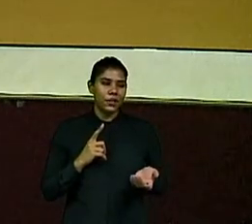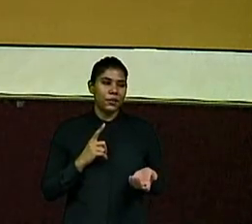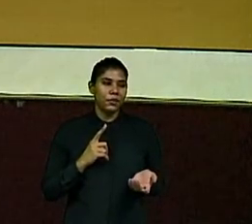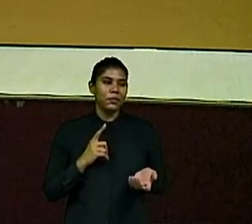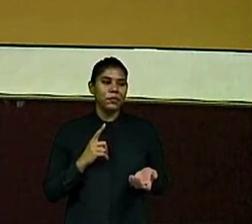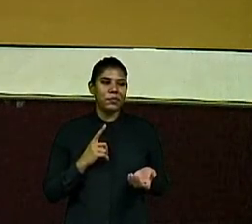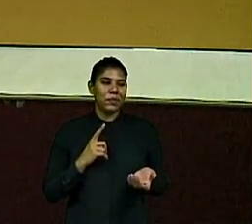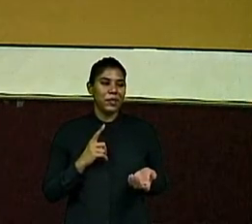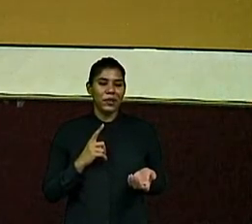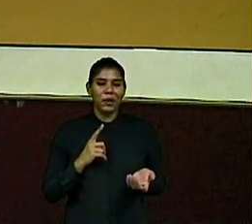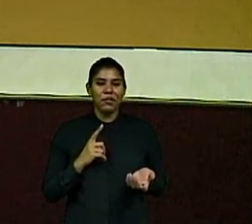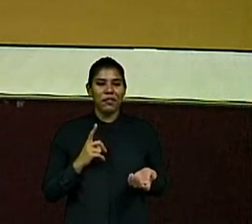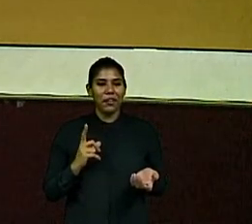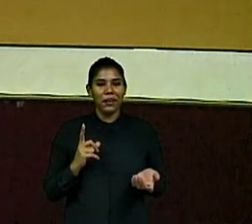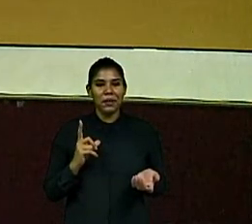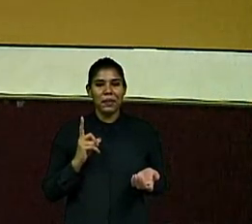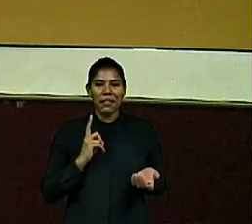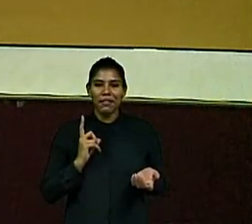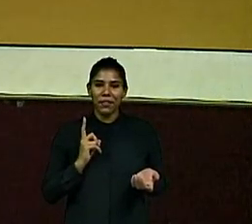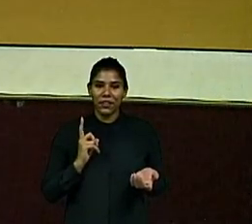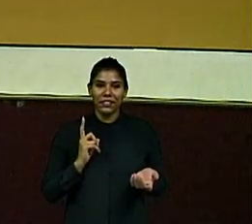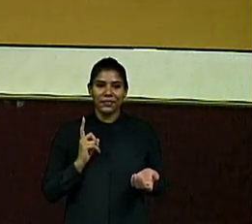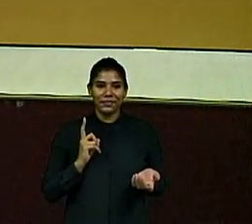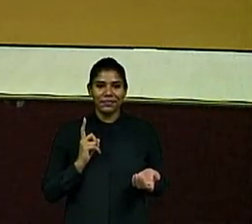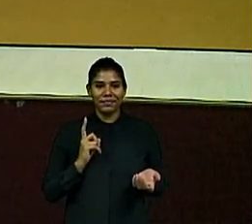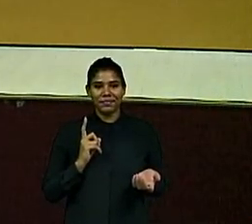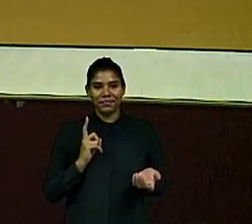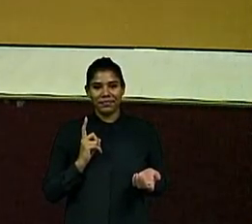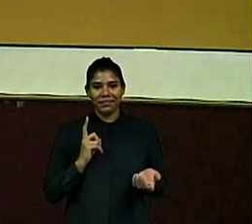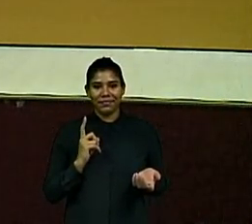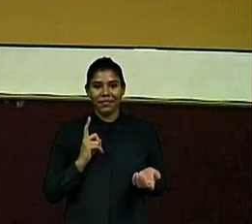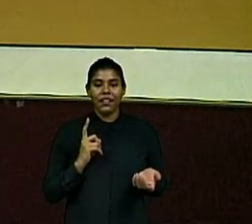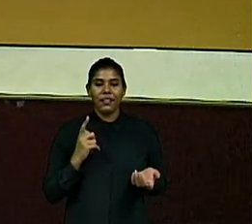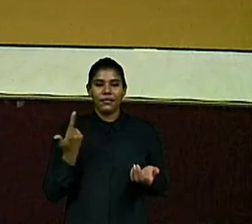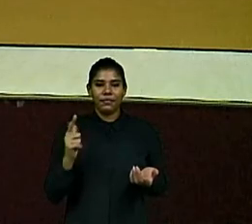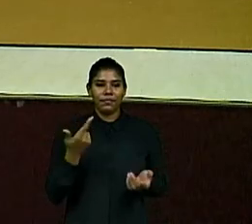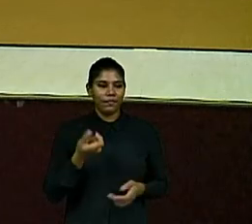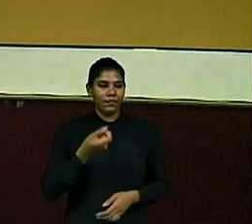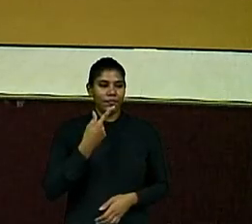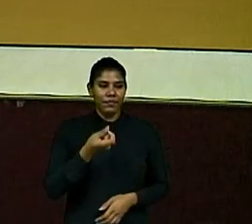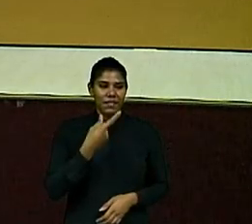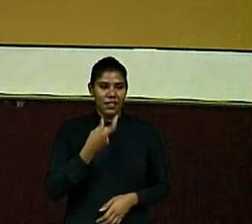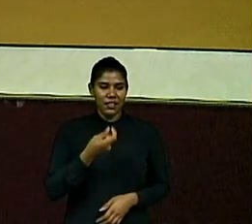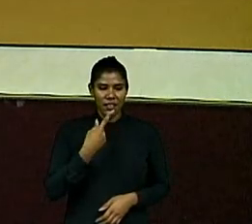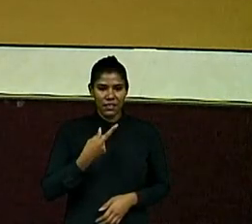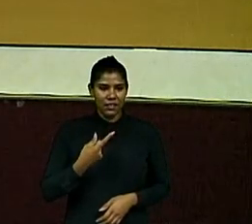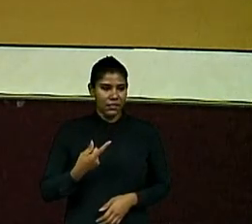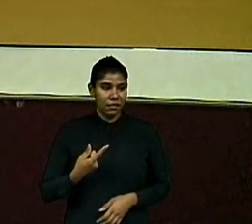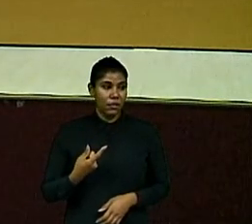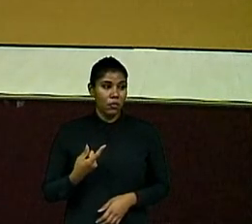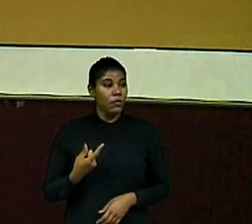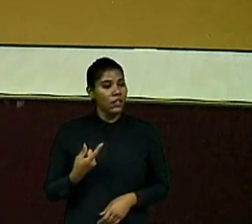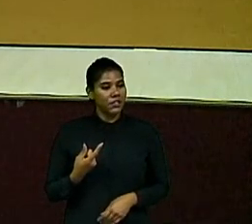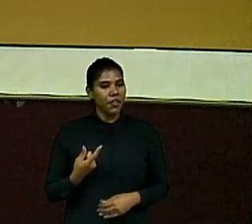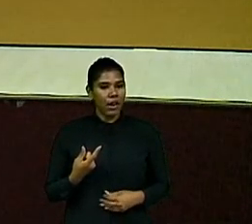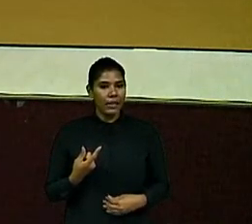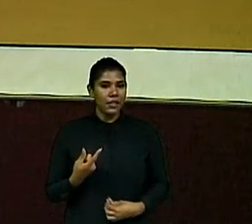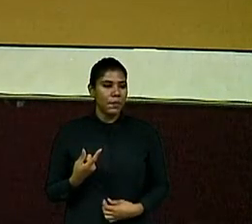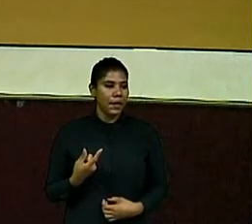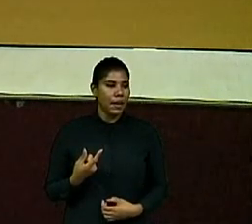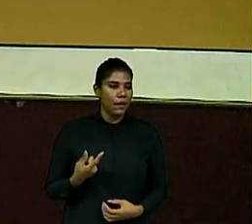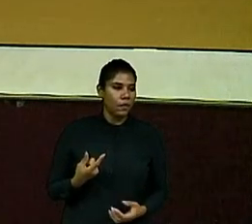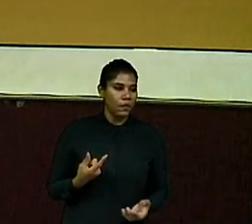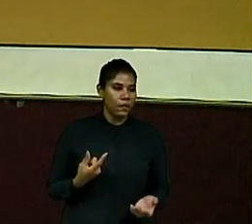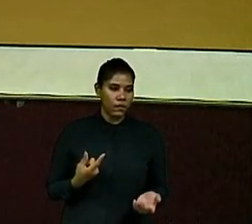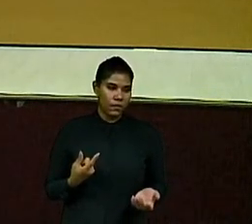faz isso direito se você não controla bem o sintoma já que não tem um remédio você tem que controlar os sintomas repouso água comer